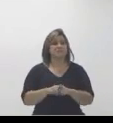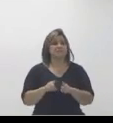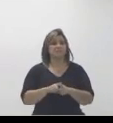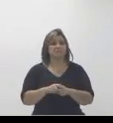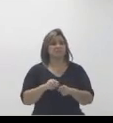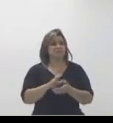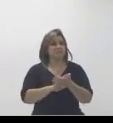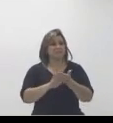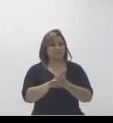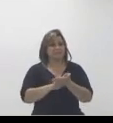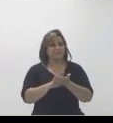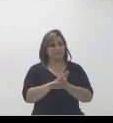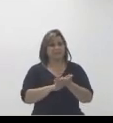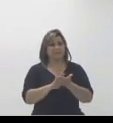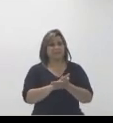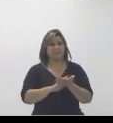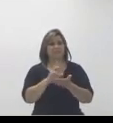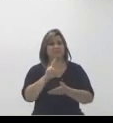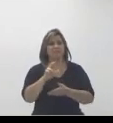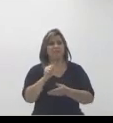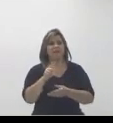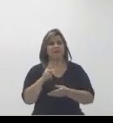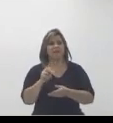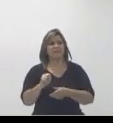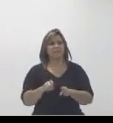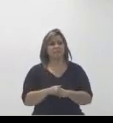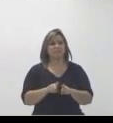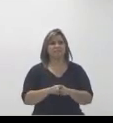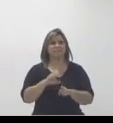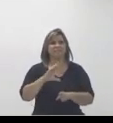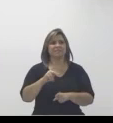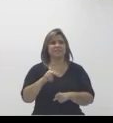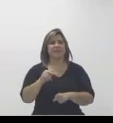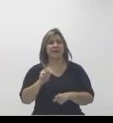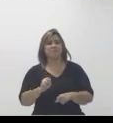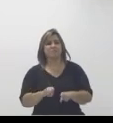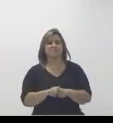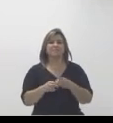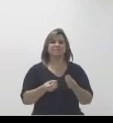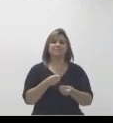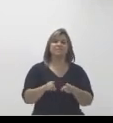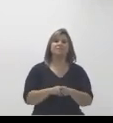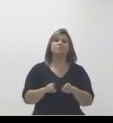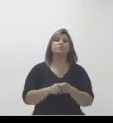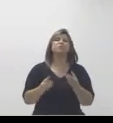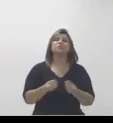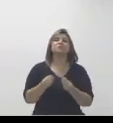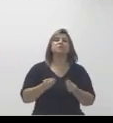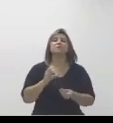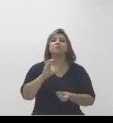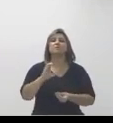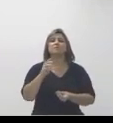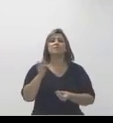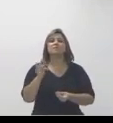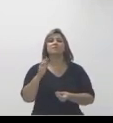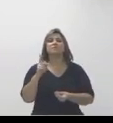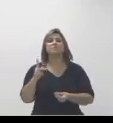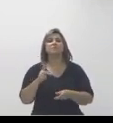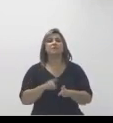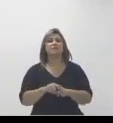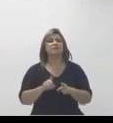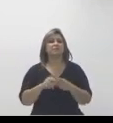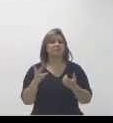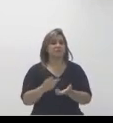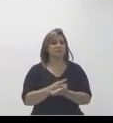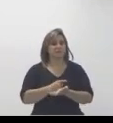encaminhados para internação como a prática é muitas vezes jenniskens agregadora com a posição do cfp mediante tais questões